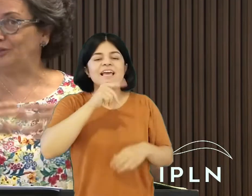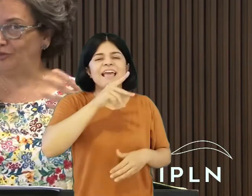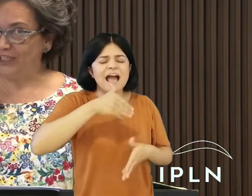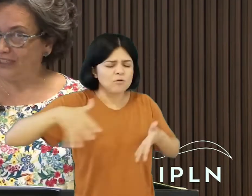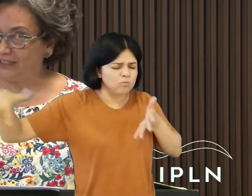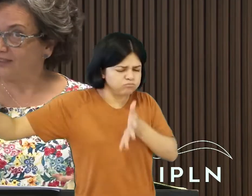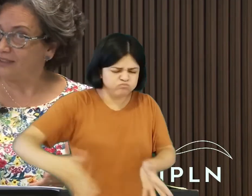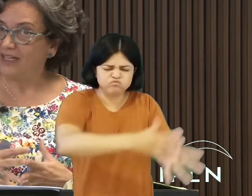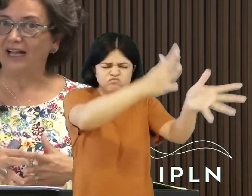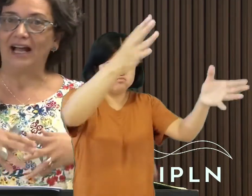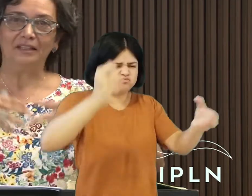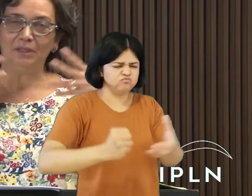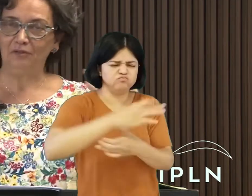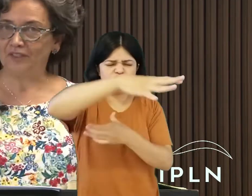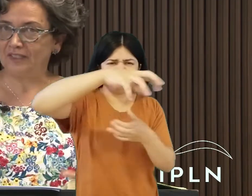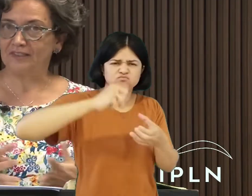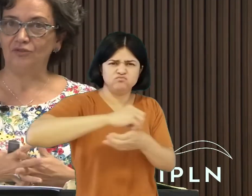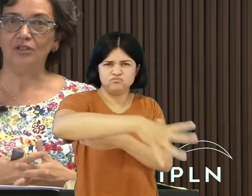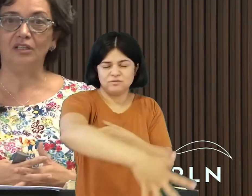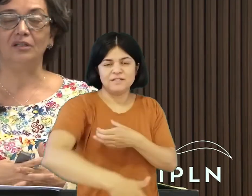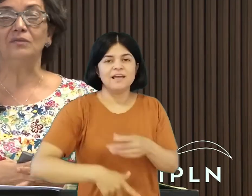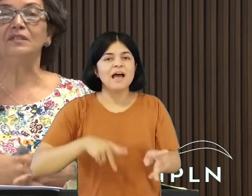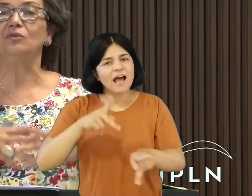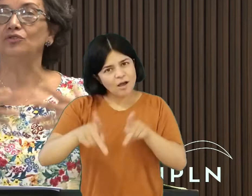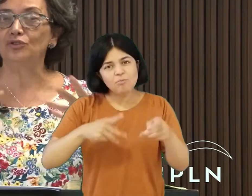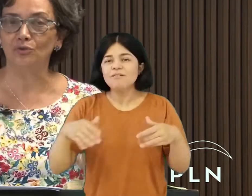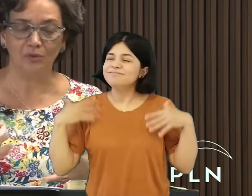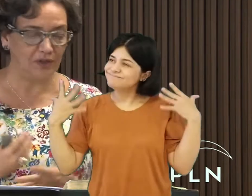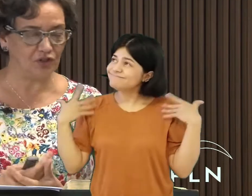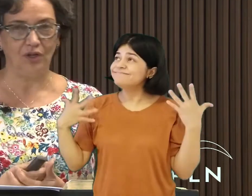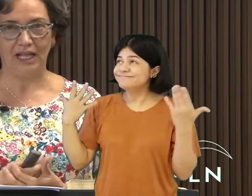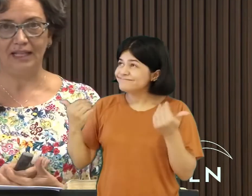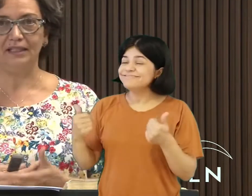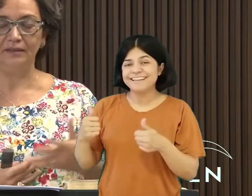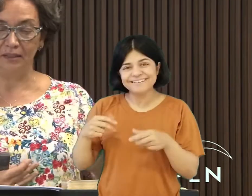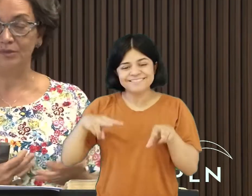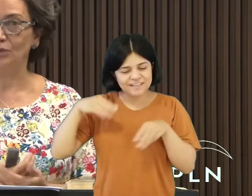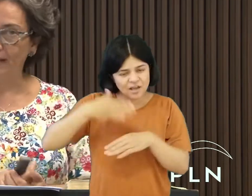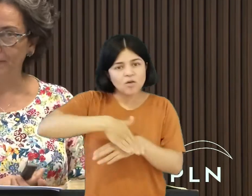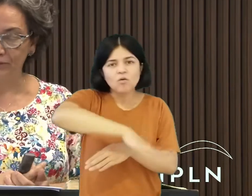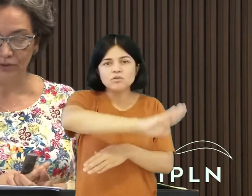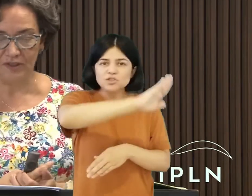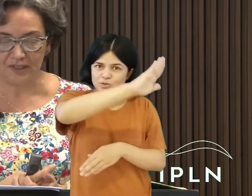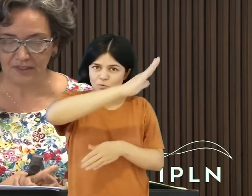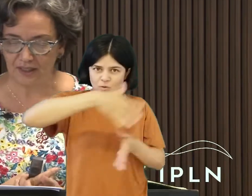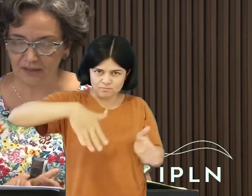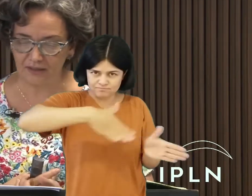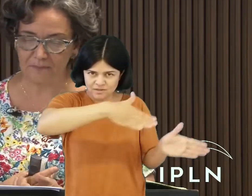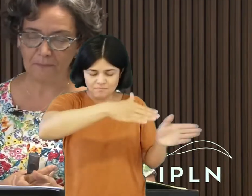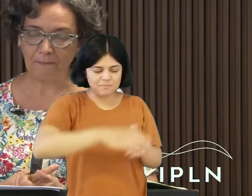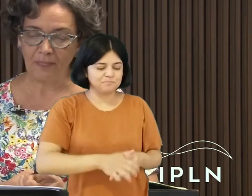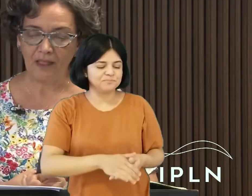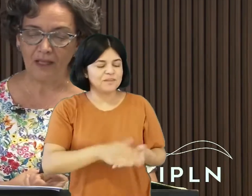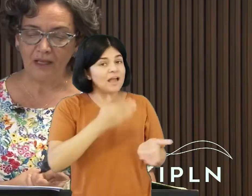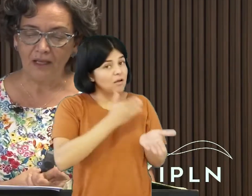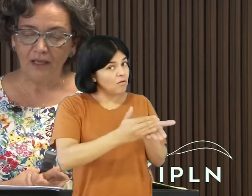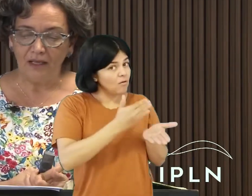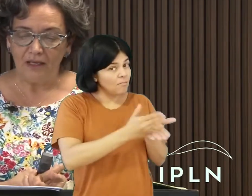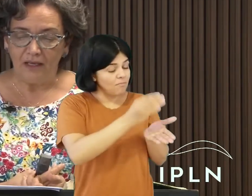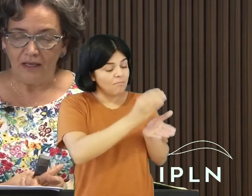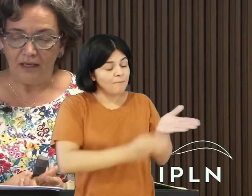então, ficam felizes a cada manifestação de Deus e continuam na jornada, e entramos no capítulo 16.